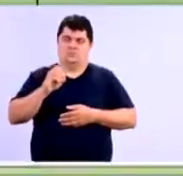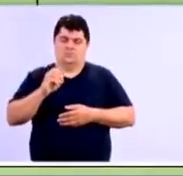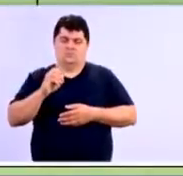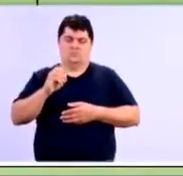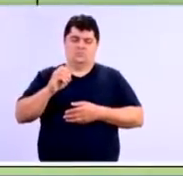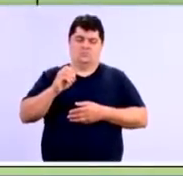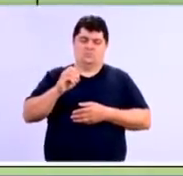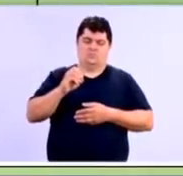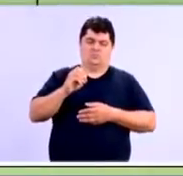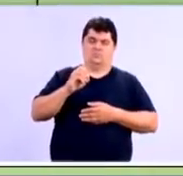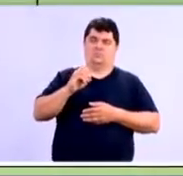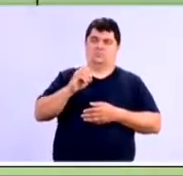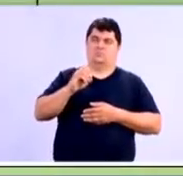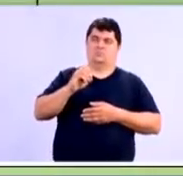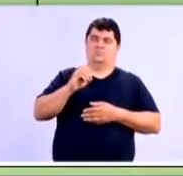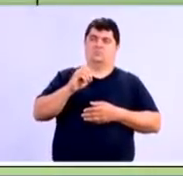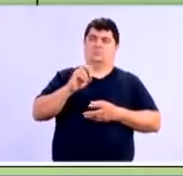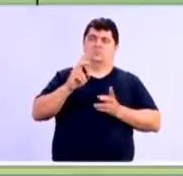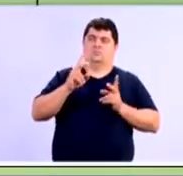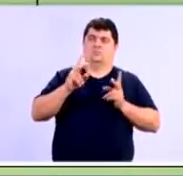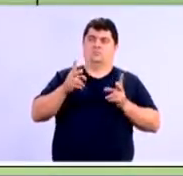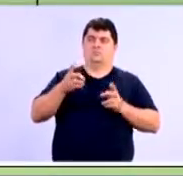75.450. Então, a gente vai vir aqui igual